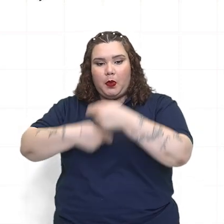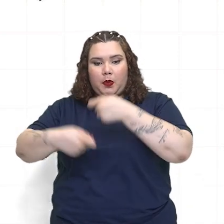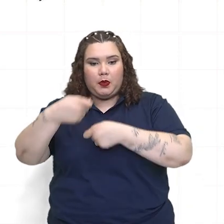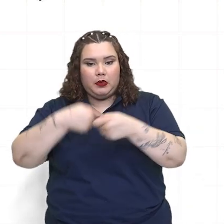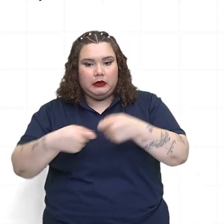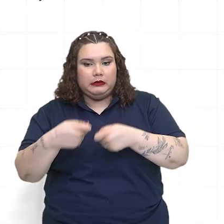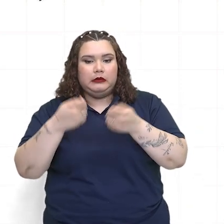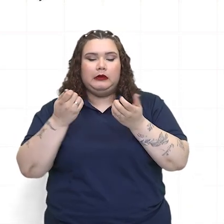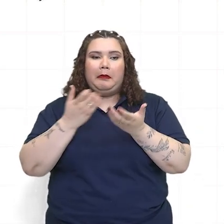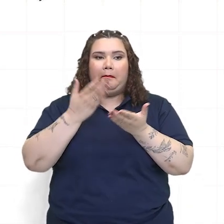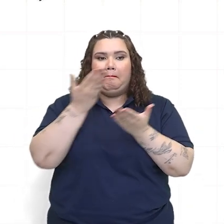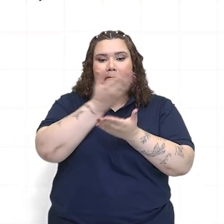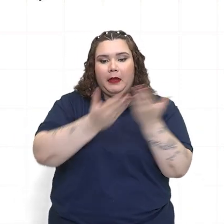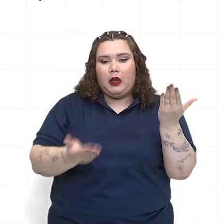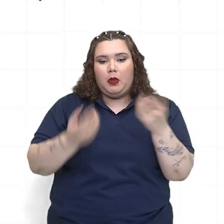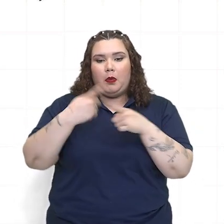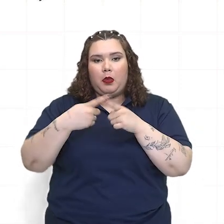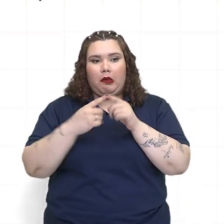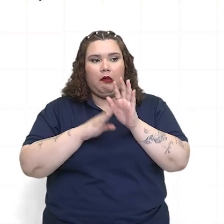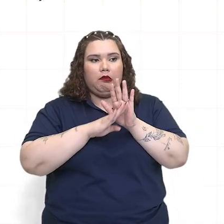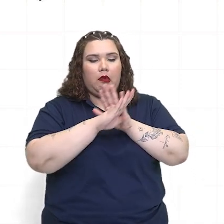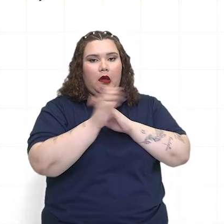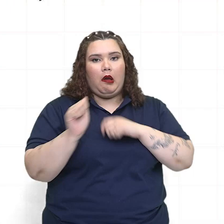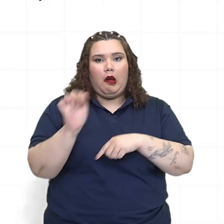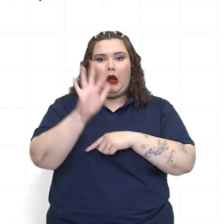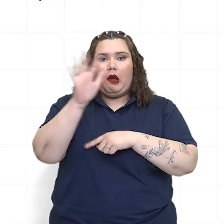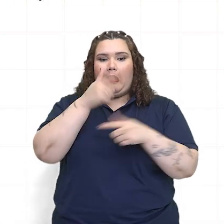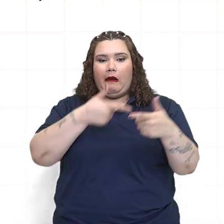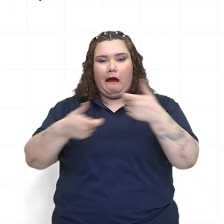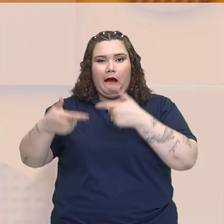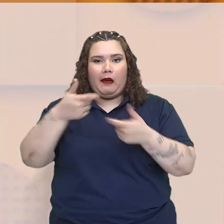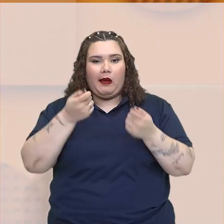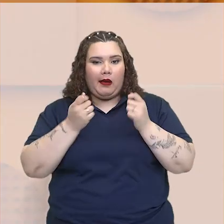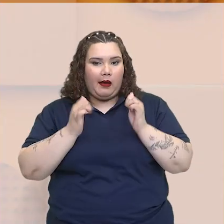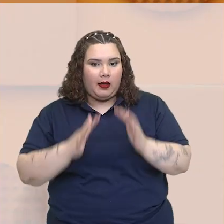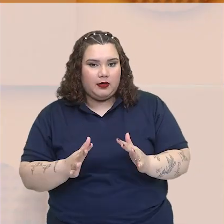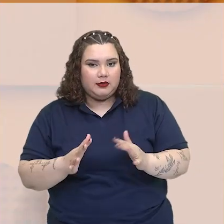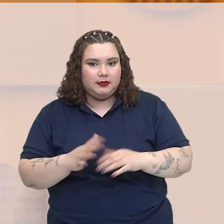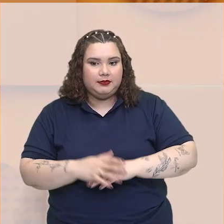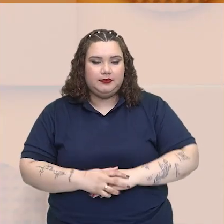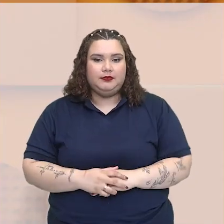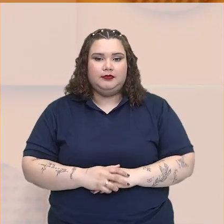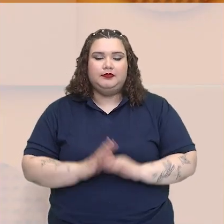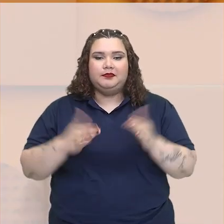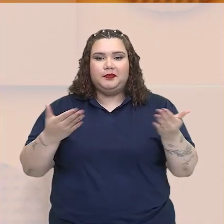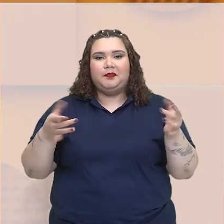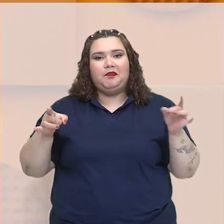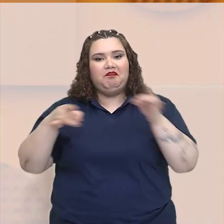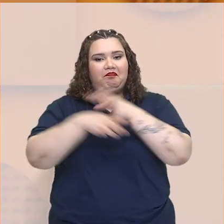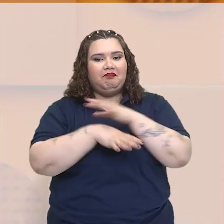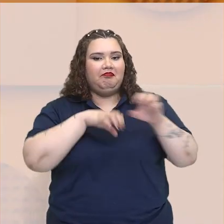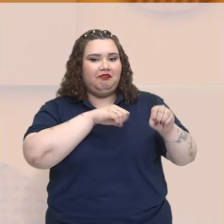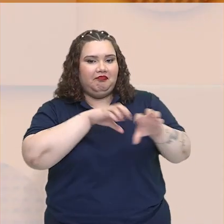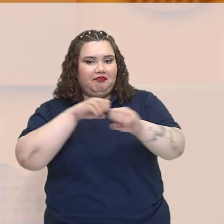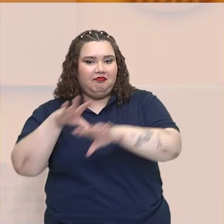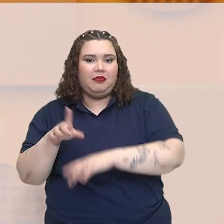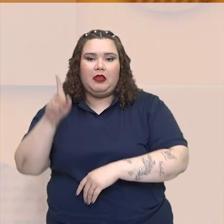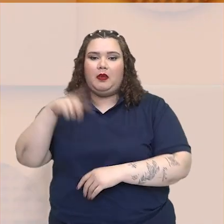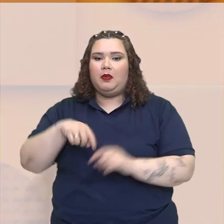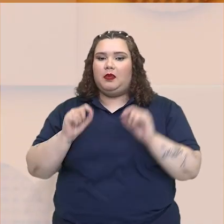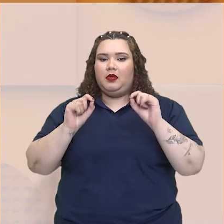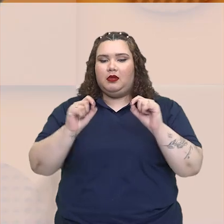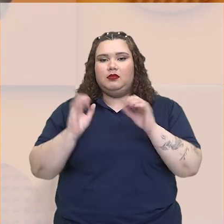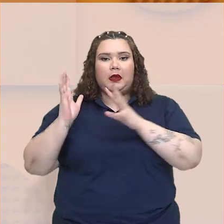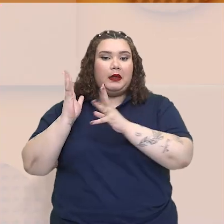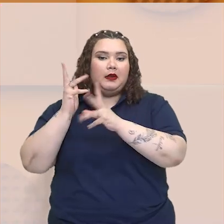economias arrasadas pelo elevado custo das guerras. Então, atingi o meu objetivo, que era